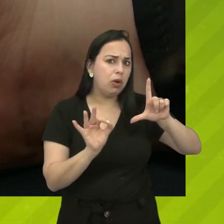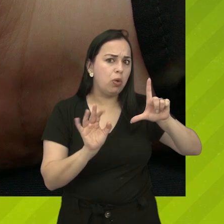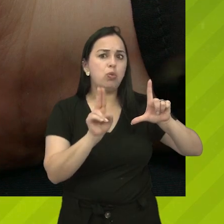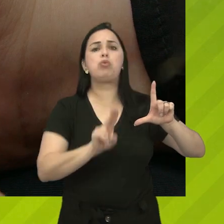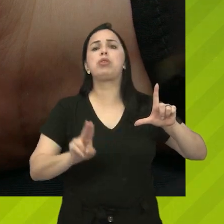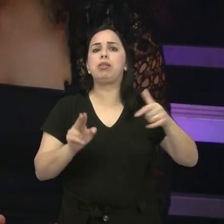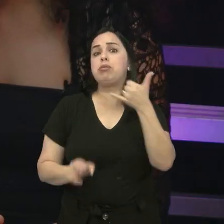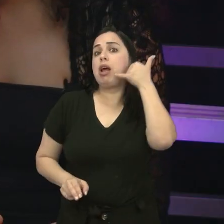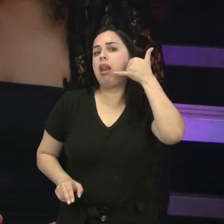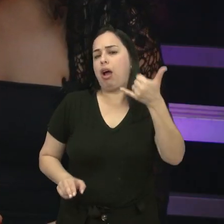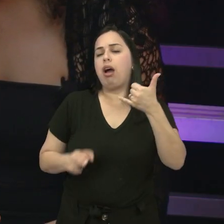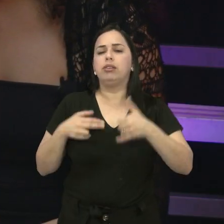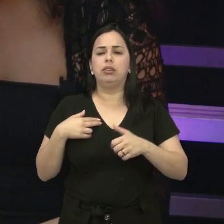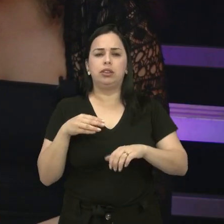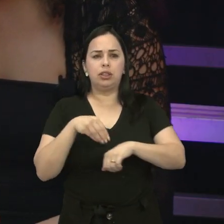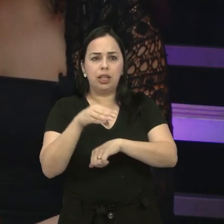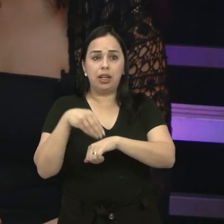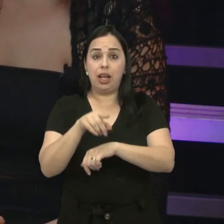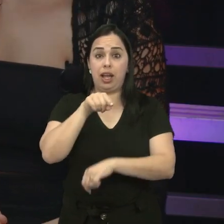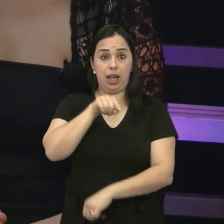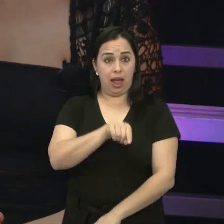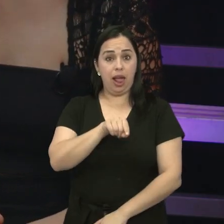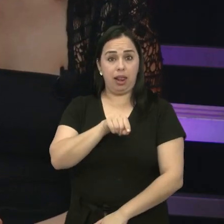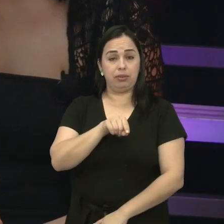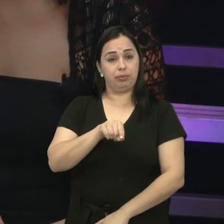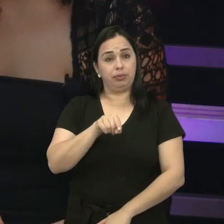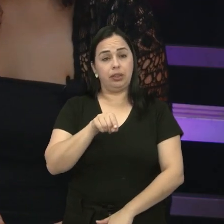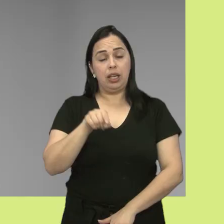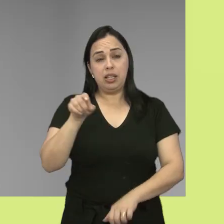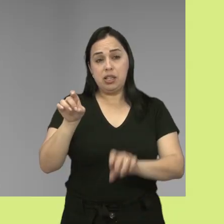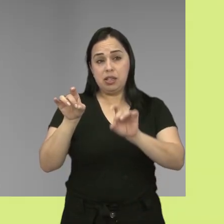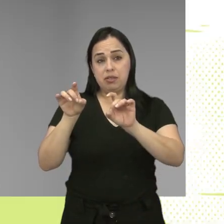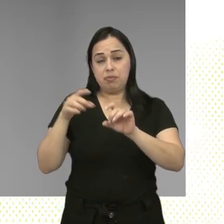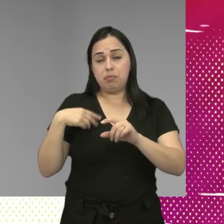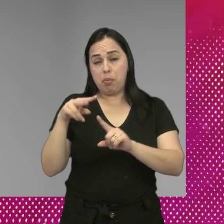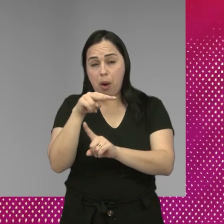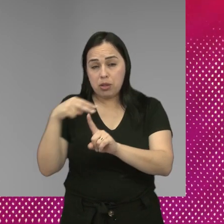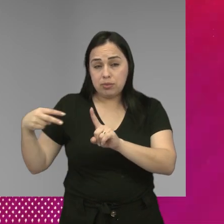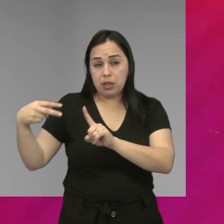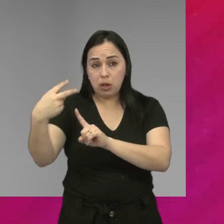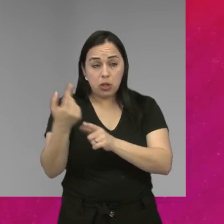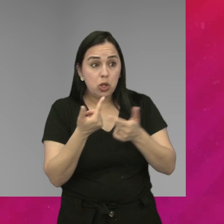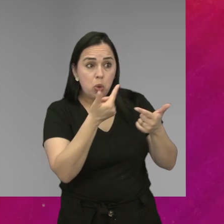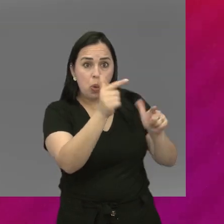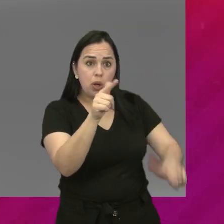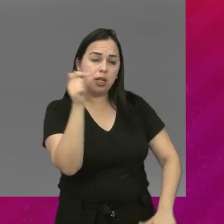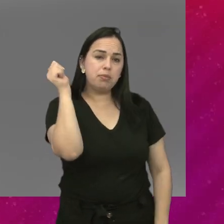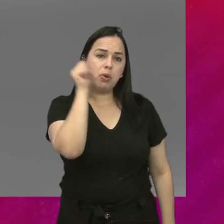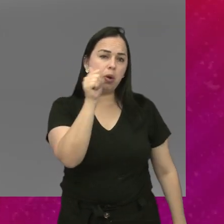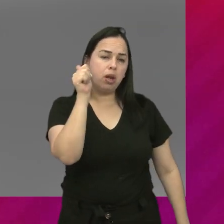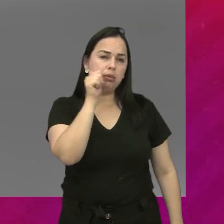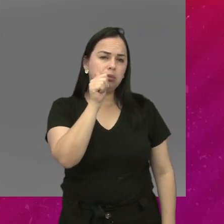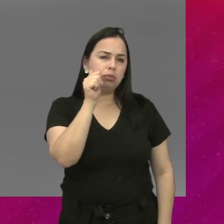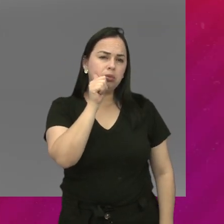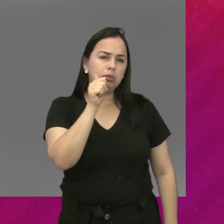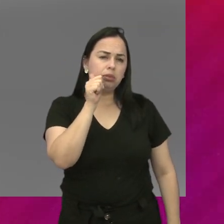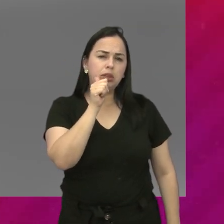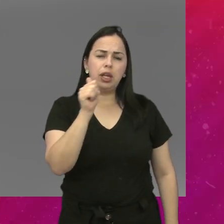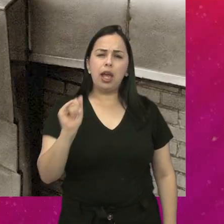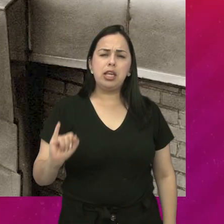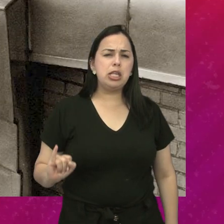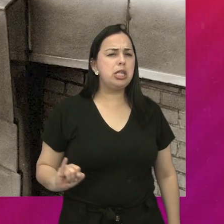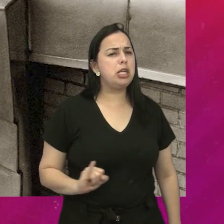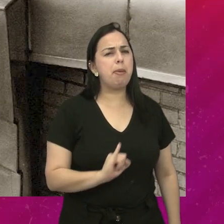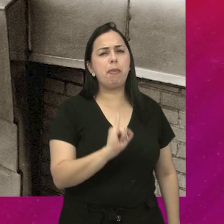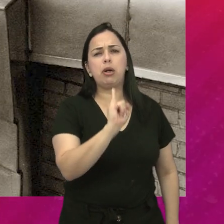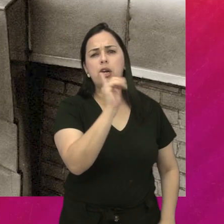algumas dicas. Pois é, além do olhar especial da Nadine Abraão, a gente também vai conhecer outras mulheres que foram fundamentais